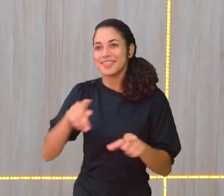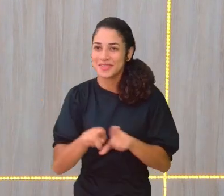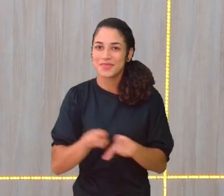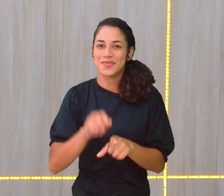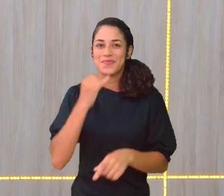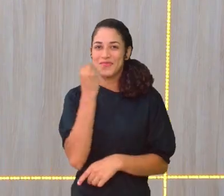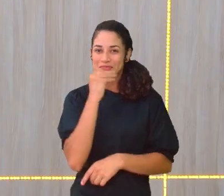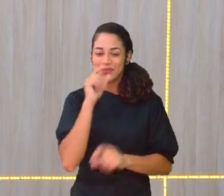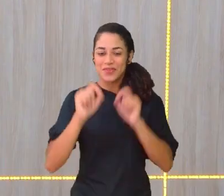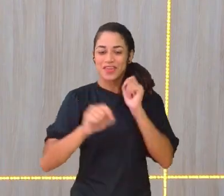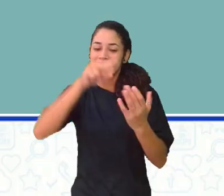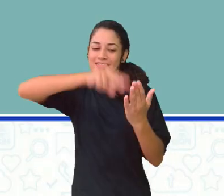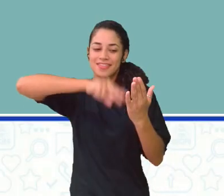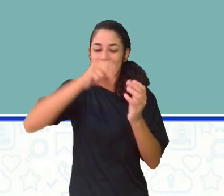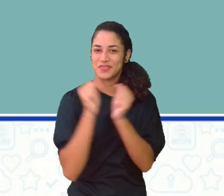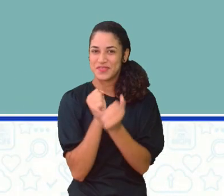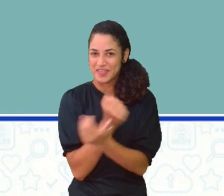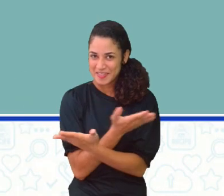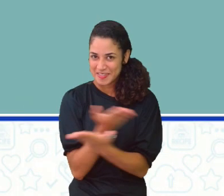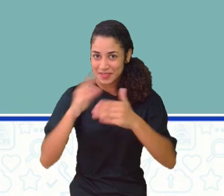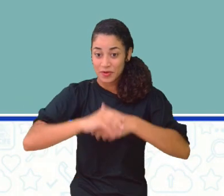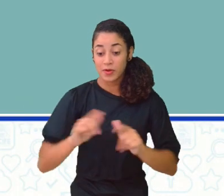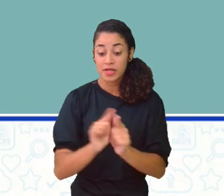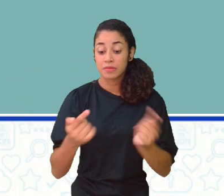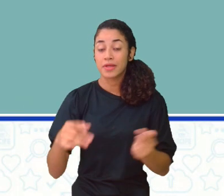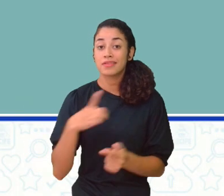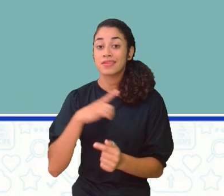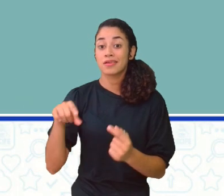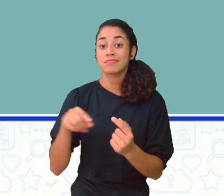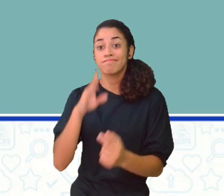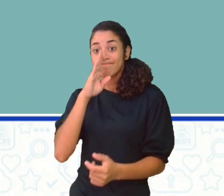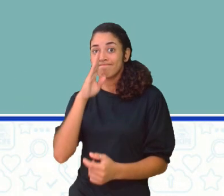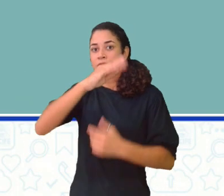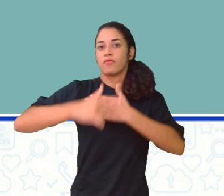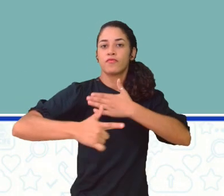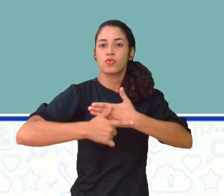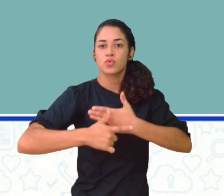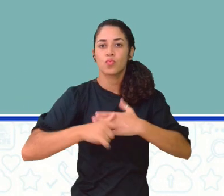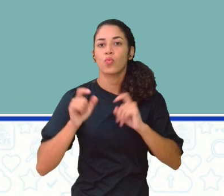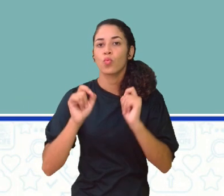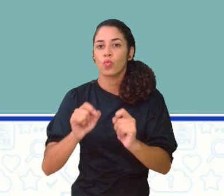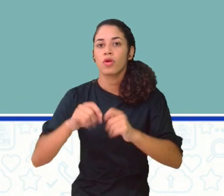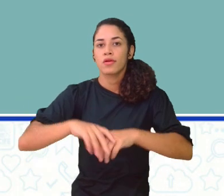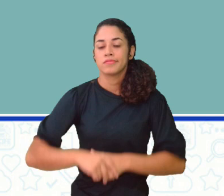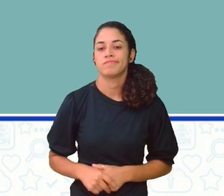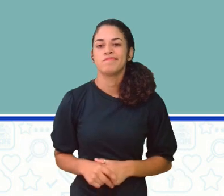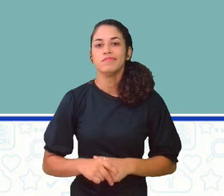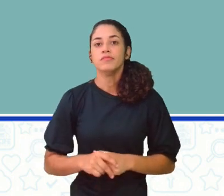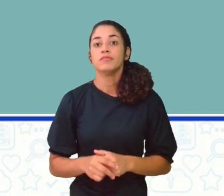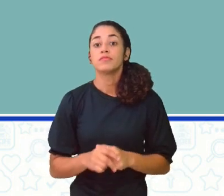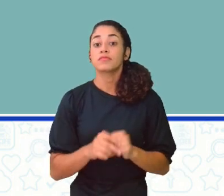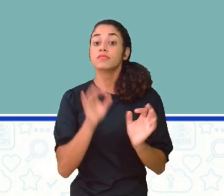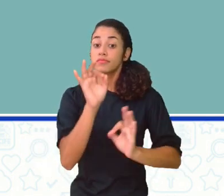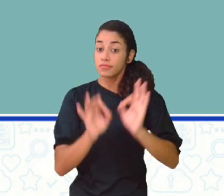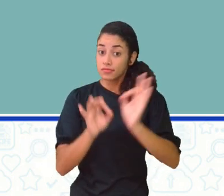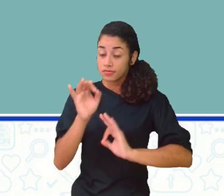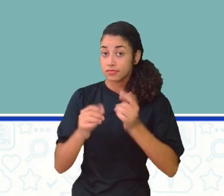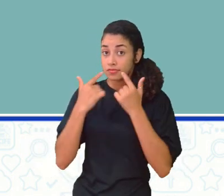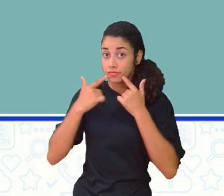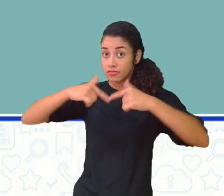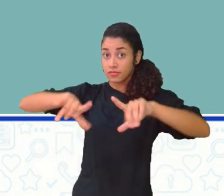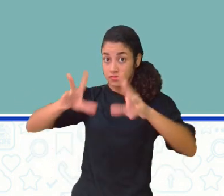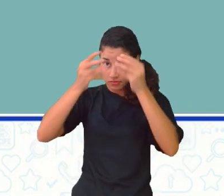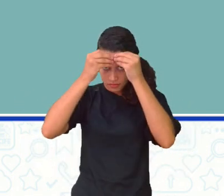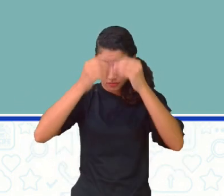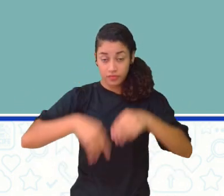alunos e alunas do sexto ano. A gramática tem como principal função regular a linguagem e estabelecer